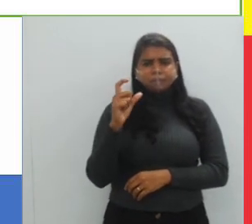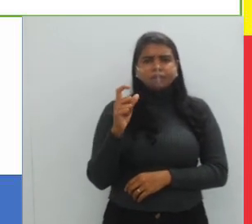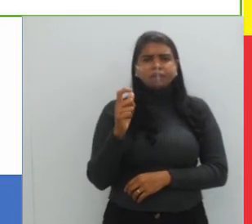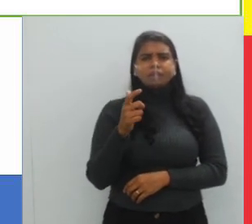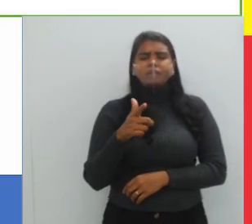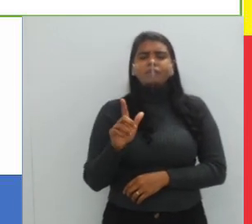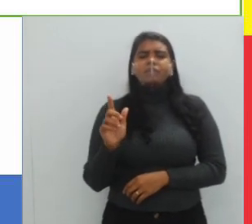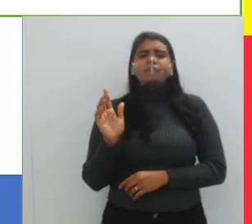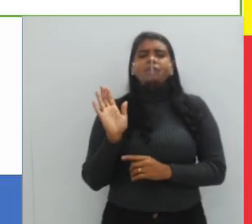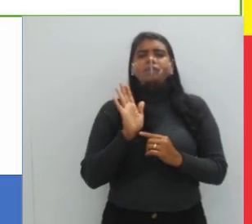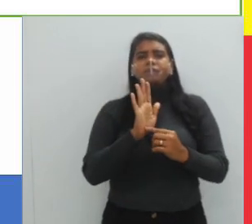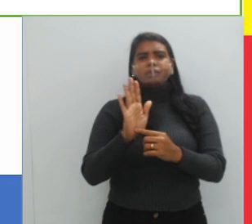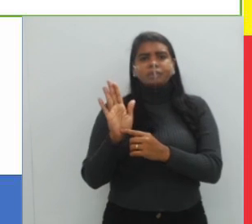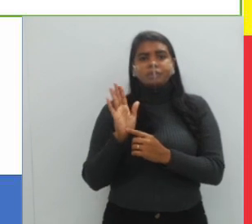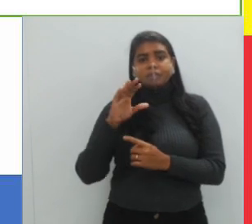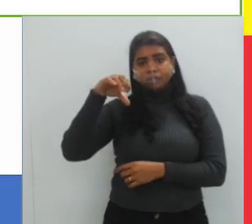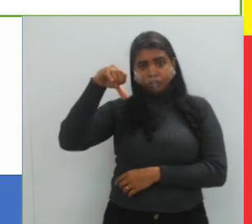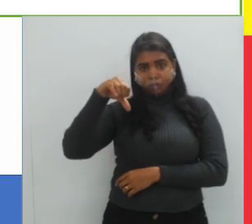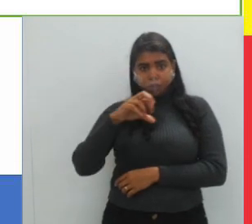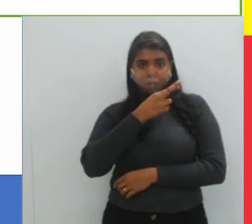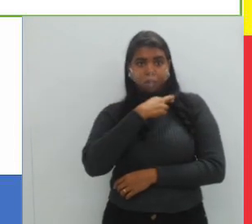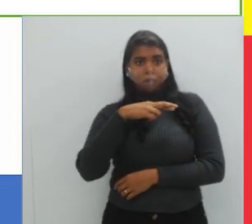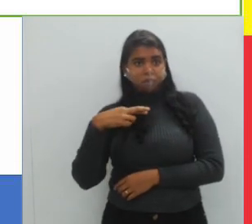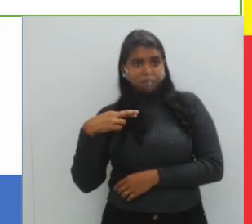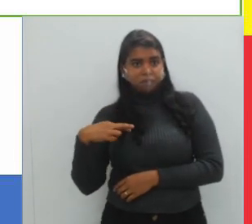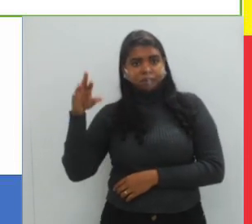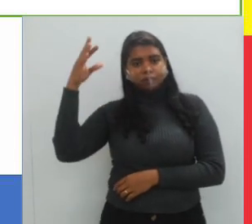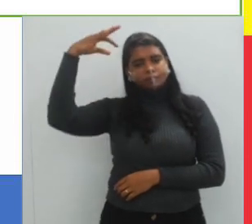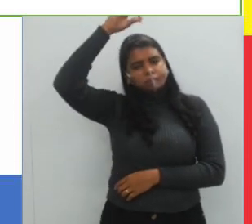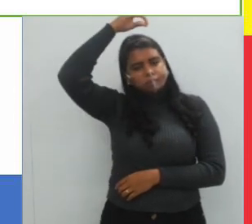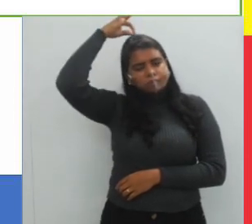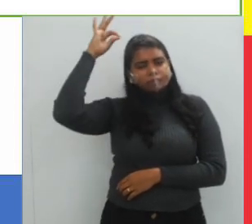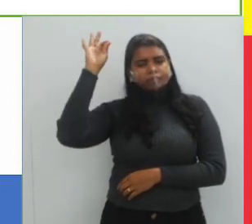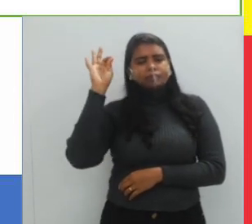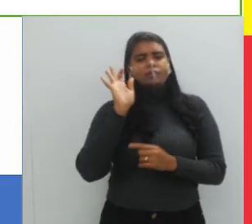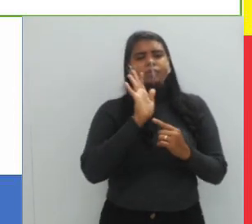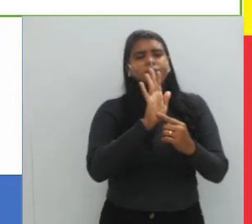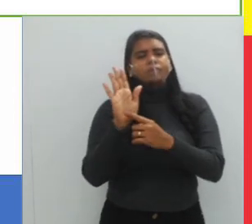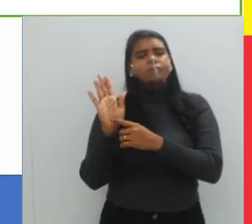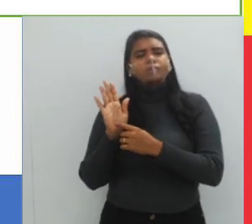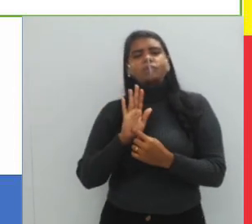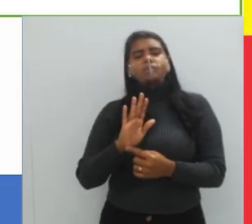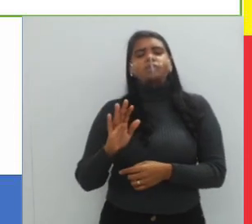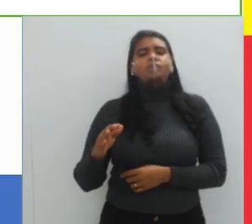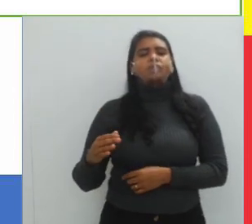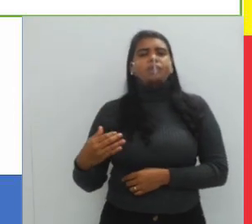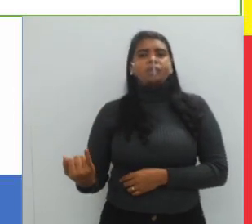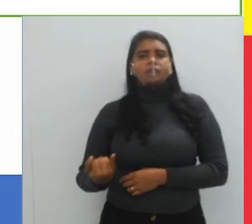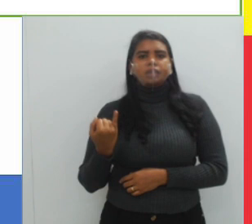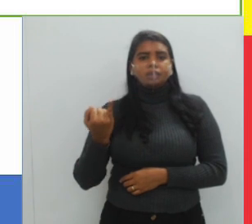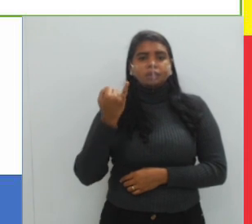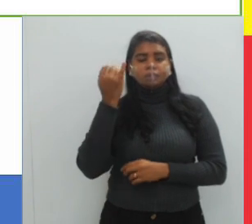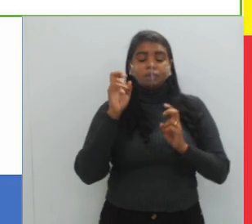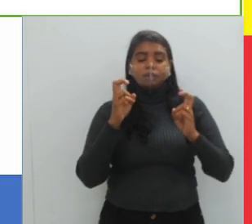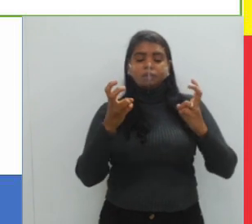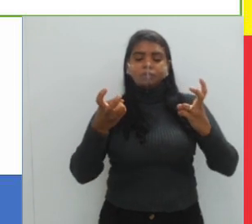Por outro lado, simboliza as 9 religiões, divindades reveladas, certo? Então é importante